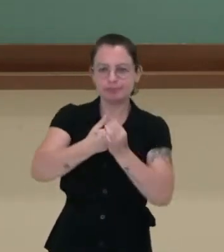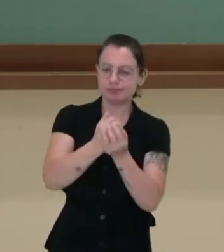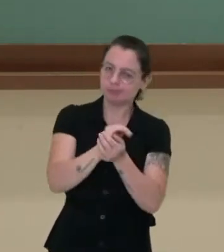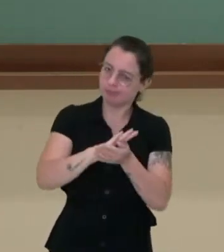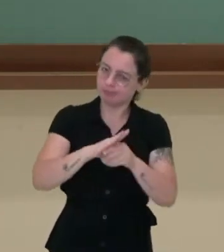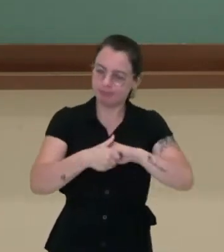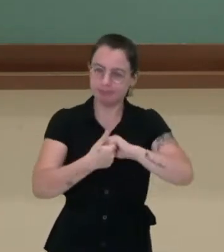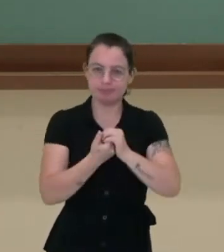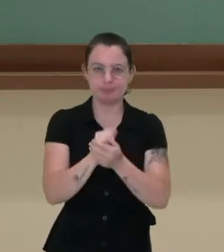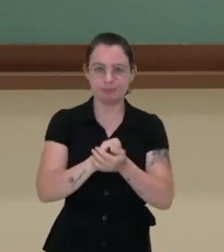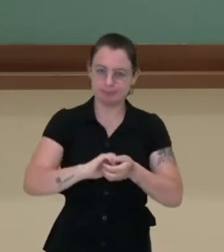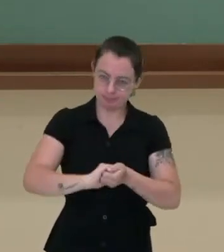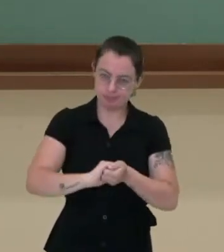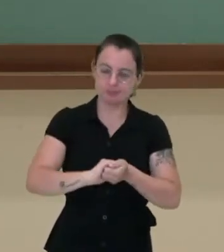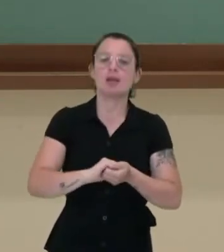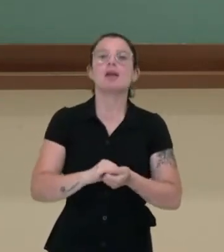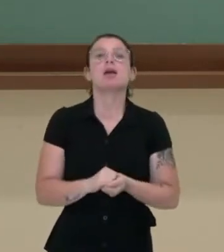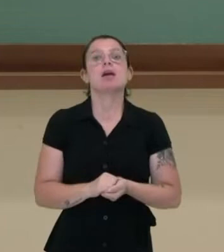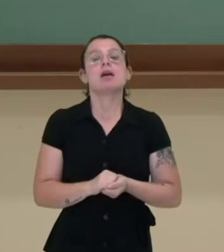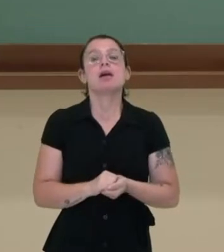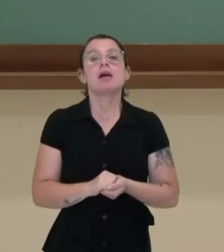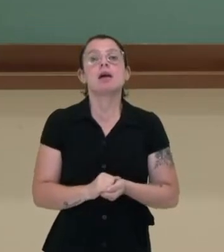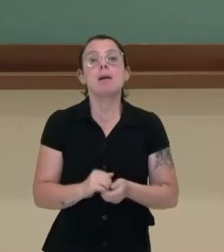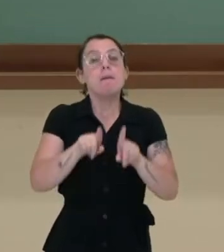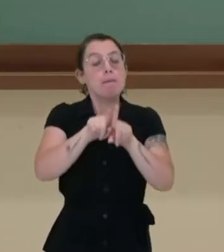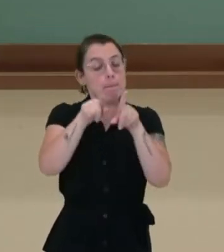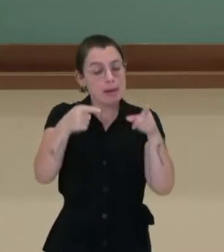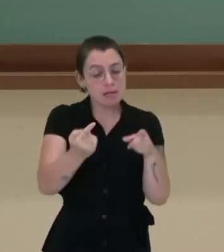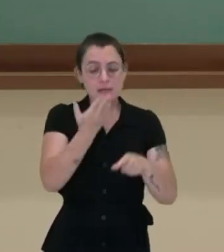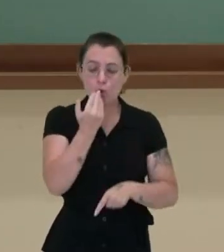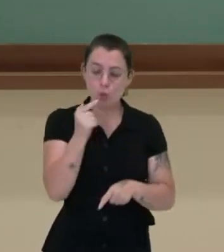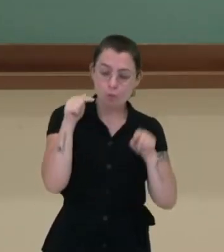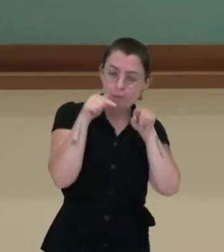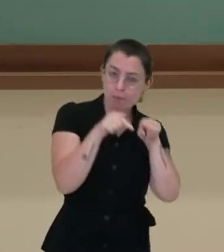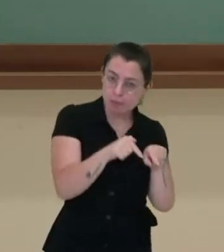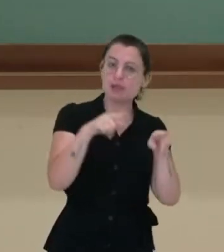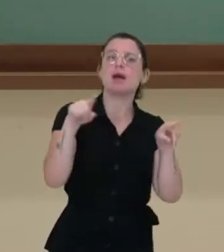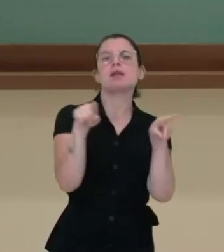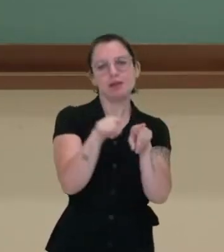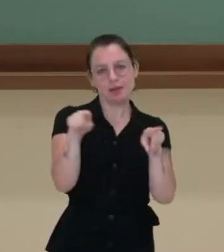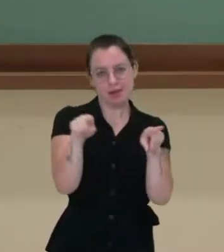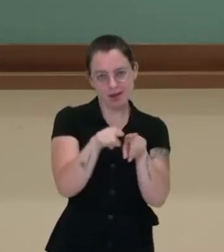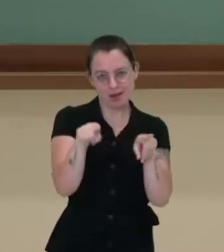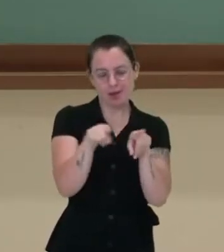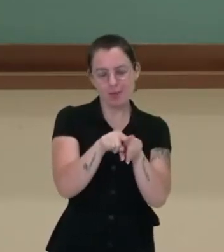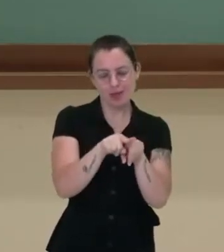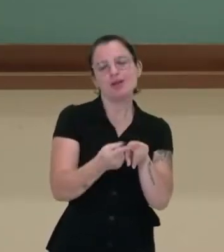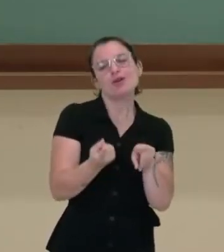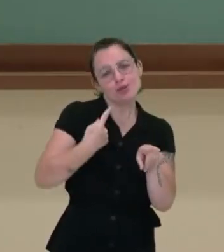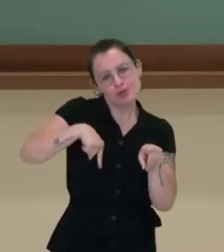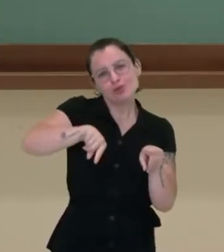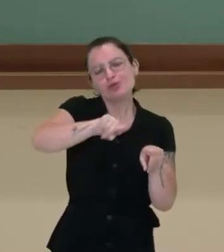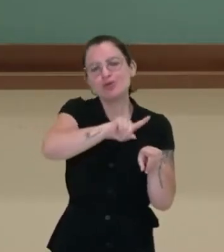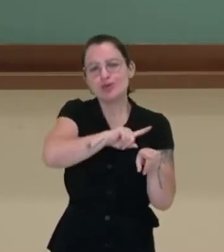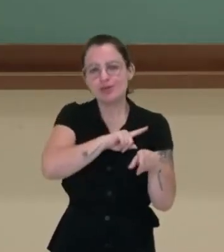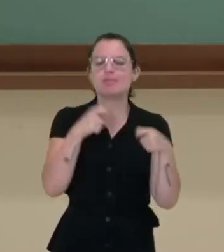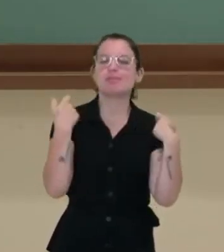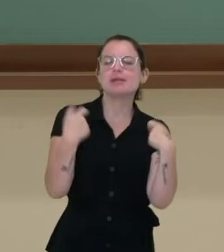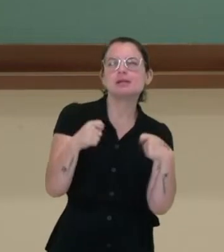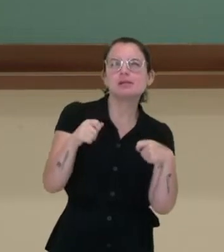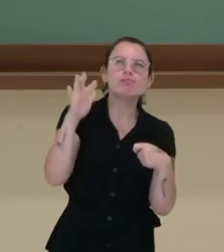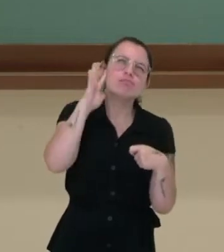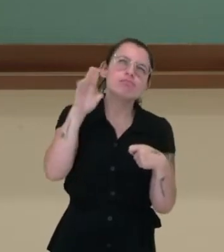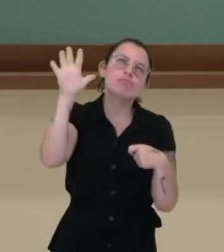as nossas mãos. Mas os alimentos que vamos levar até, principalmente aqui, né, pensando